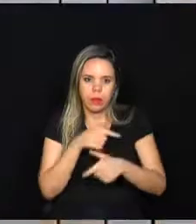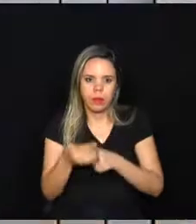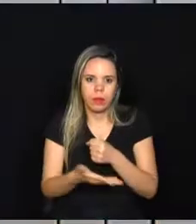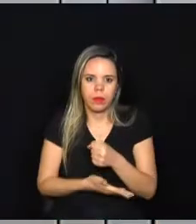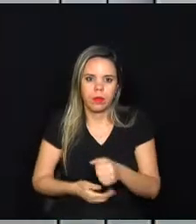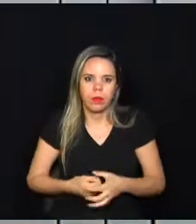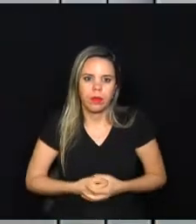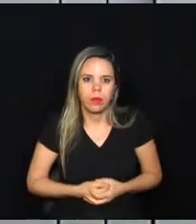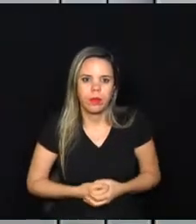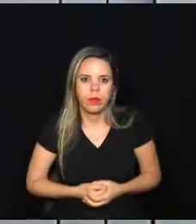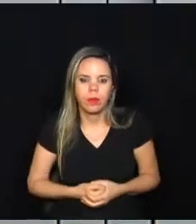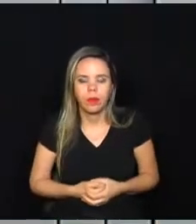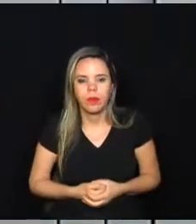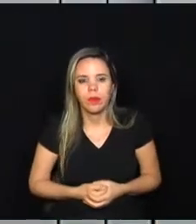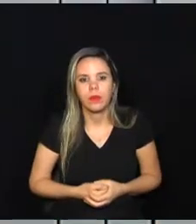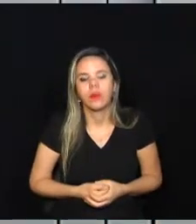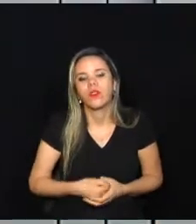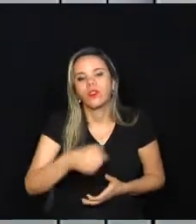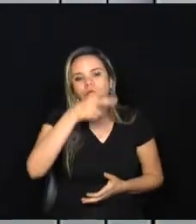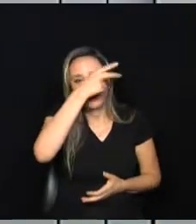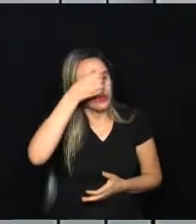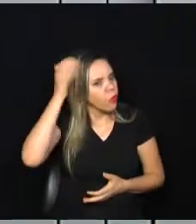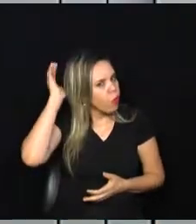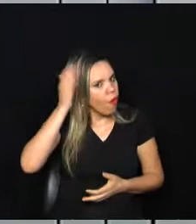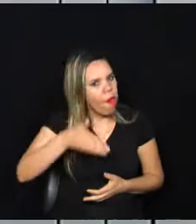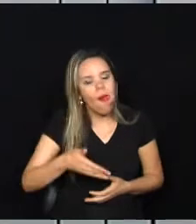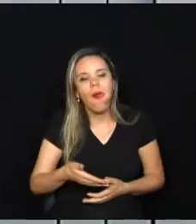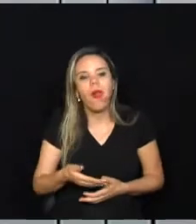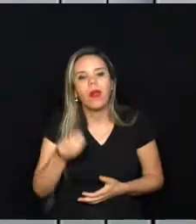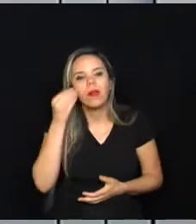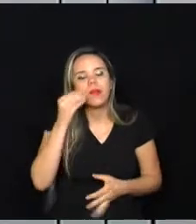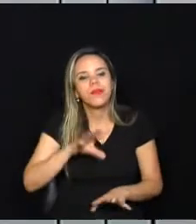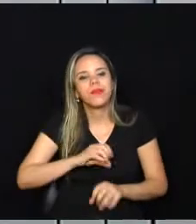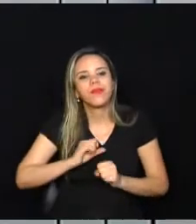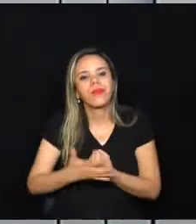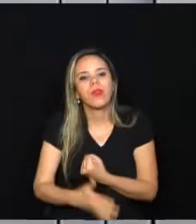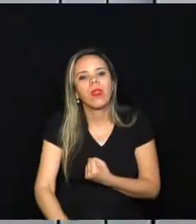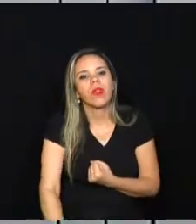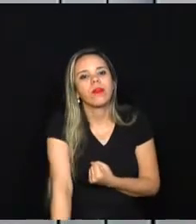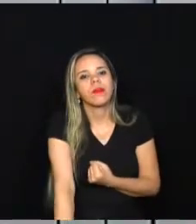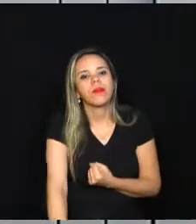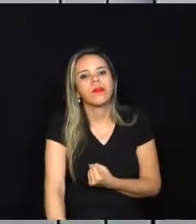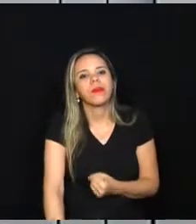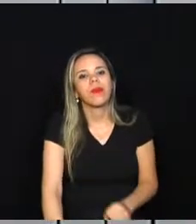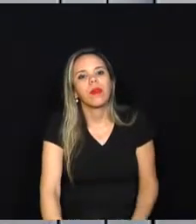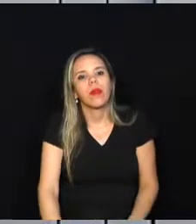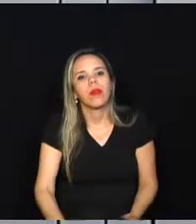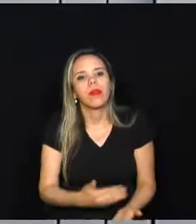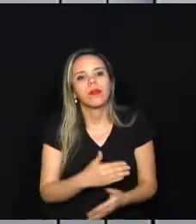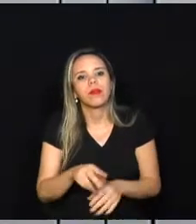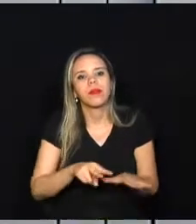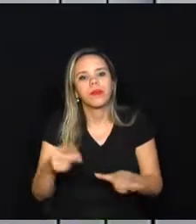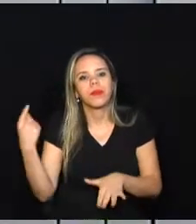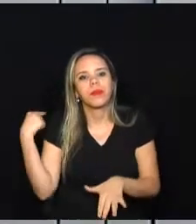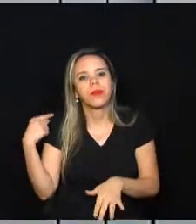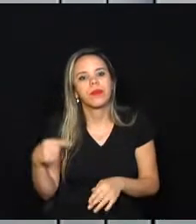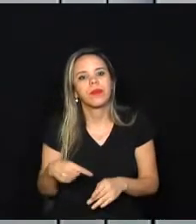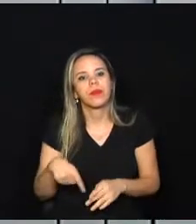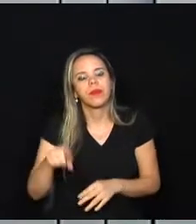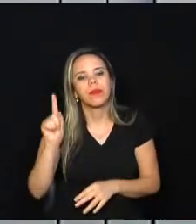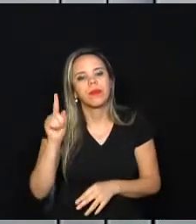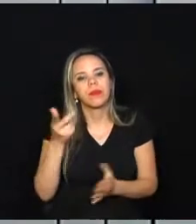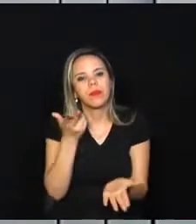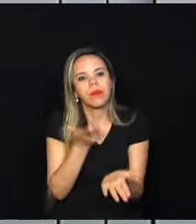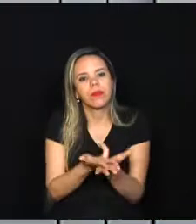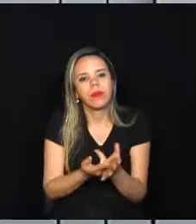básicas. Olha só, o prefeito Dário Saad, que testou positivo para a Covid-19 no início da semana, foi